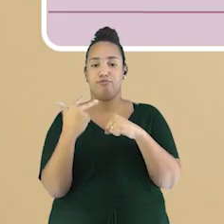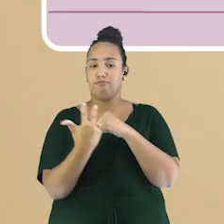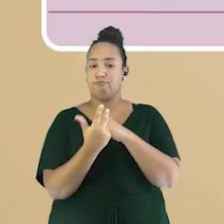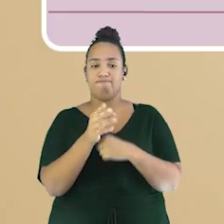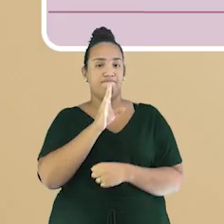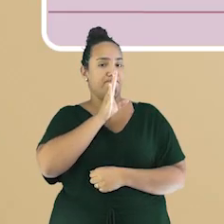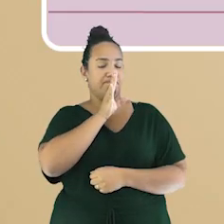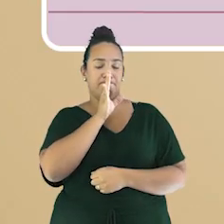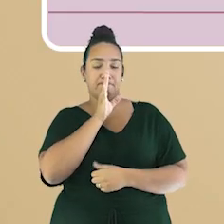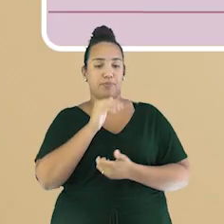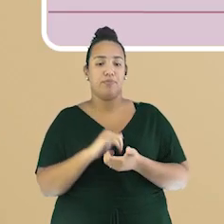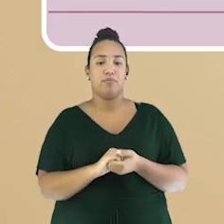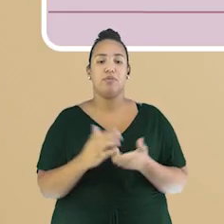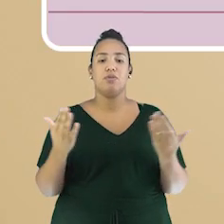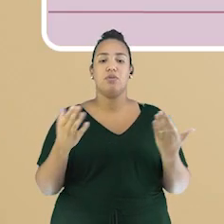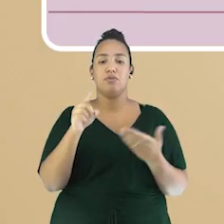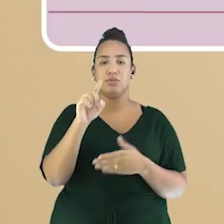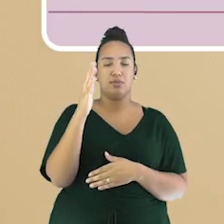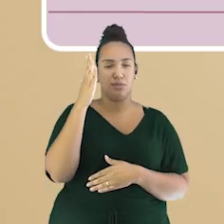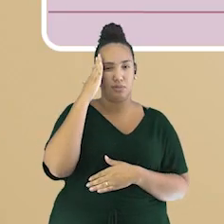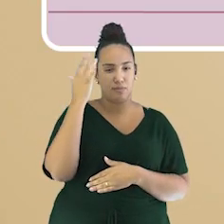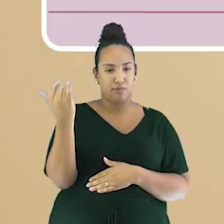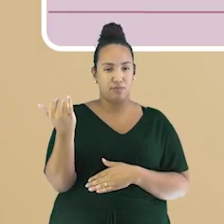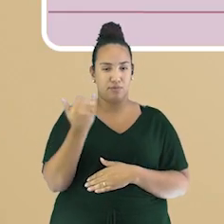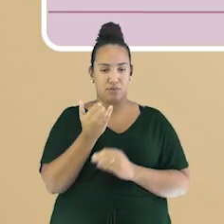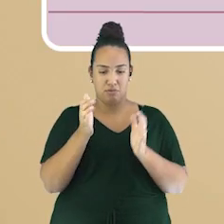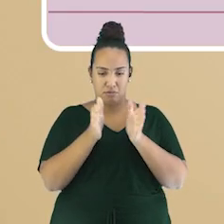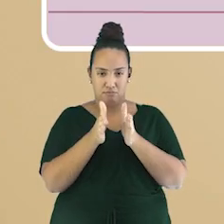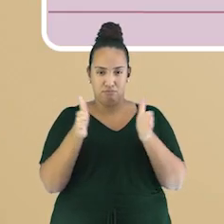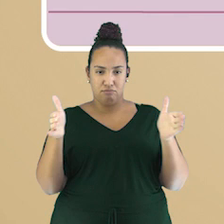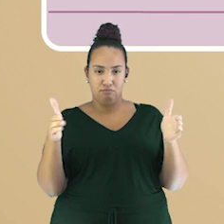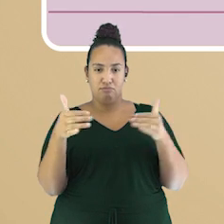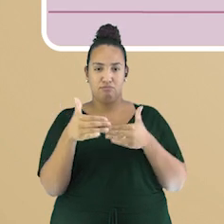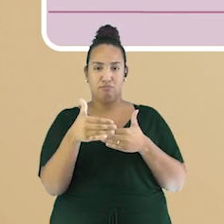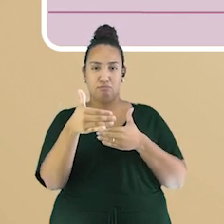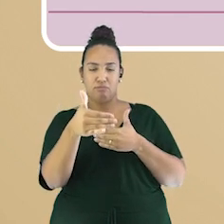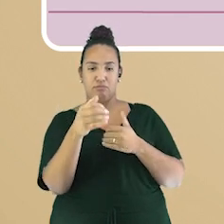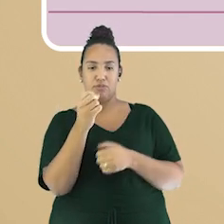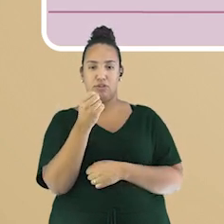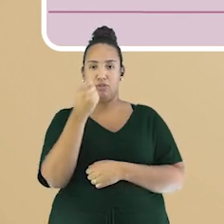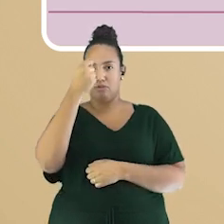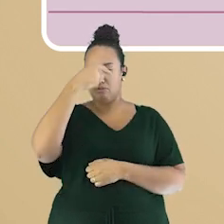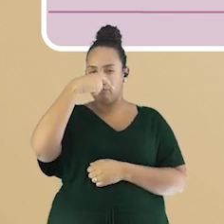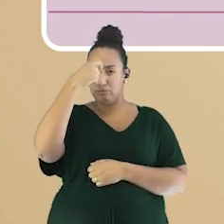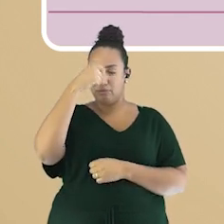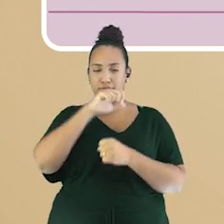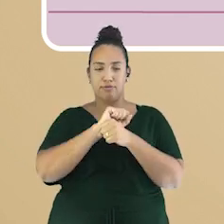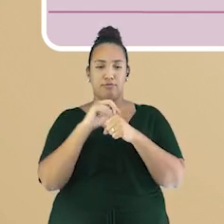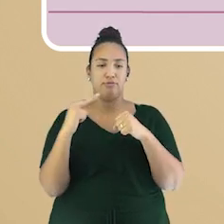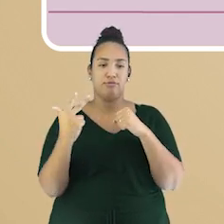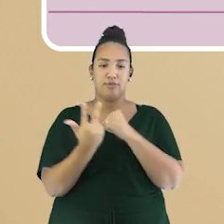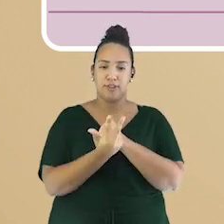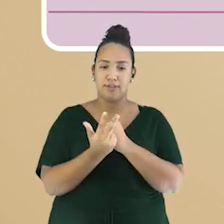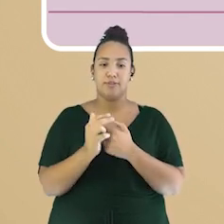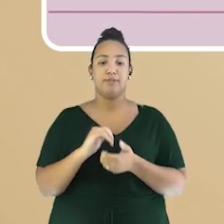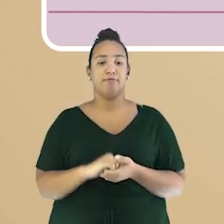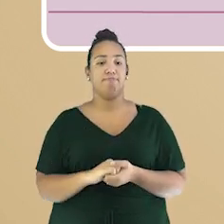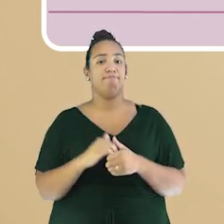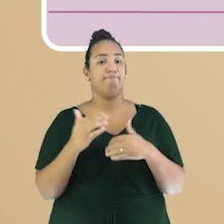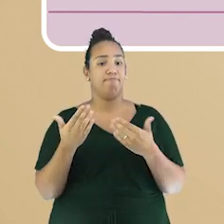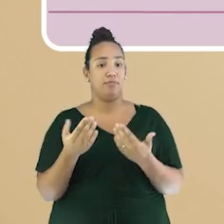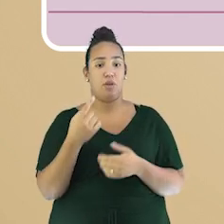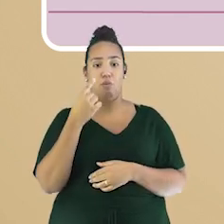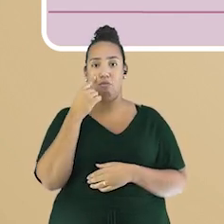Agora você saberia dizer qual é o tamanho do vírus da gripe? O tamanho do vírus da gripe é esse